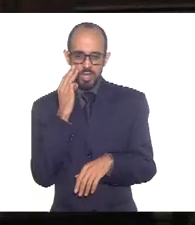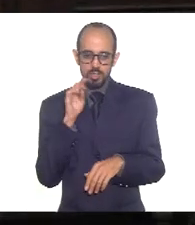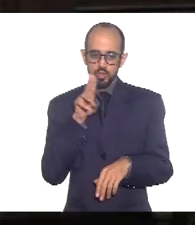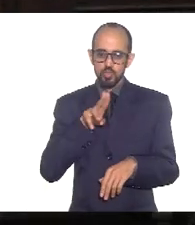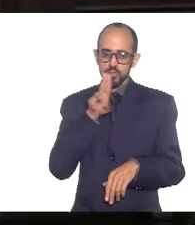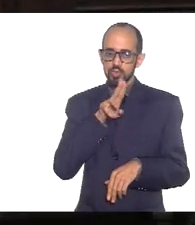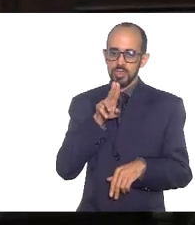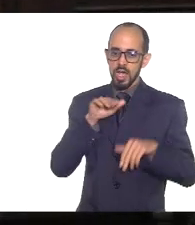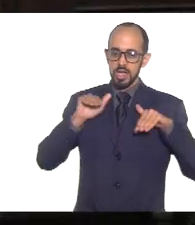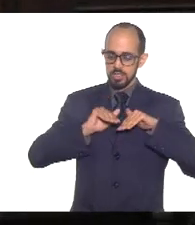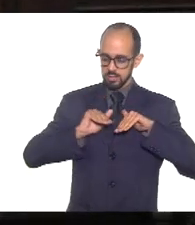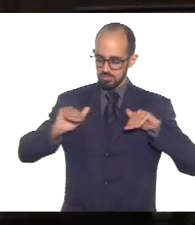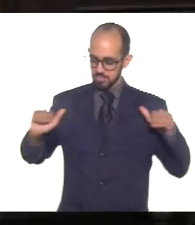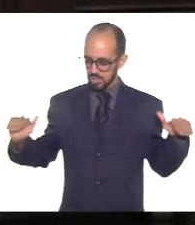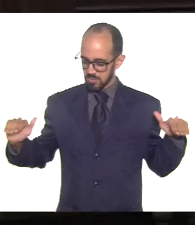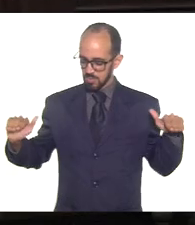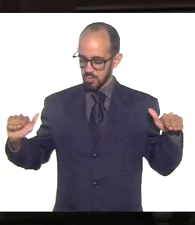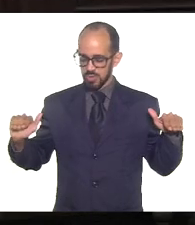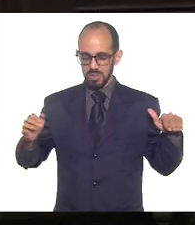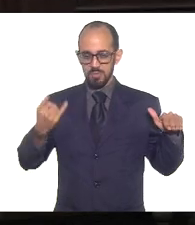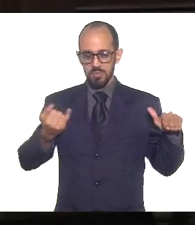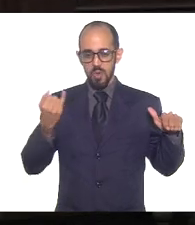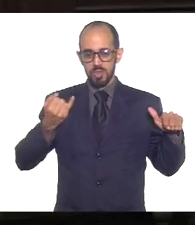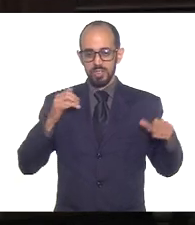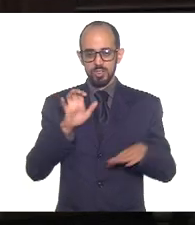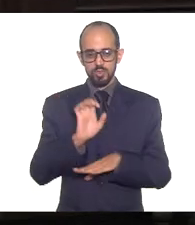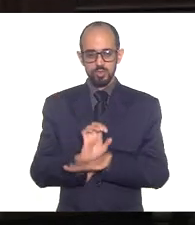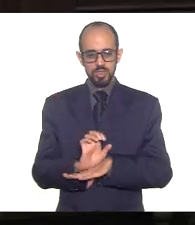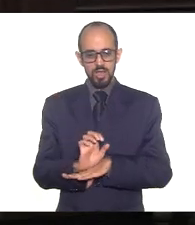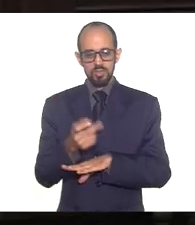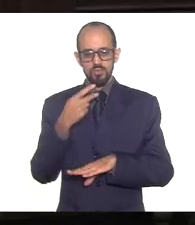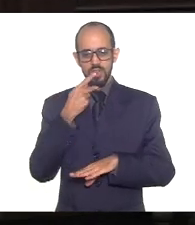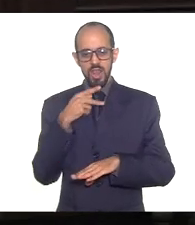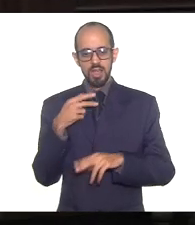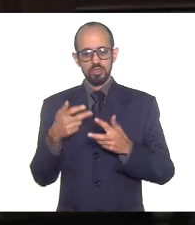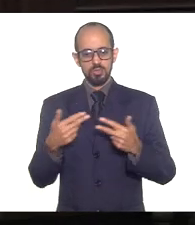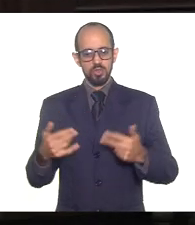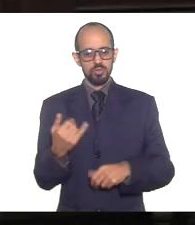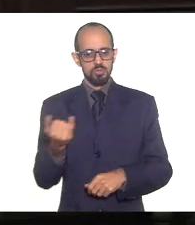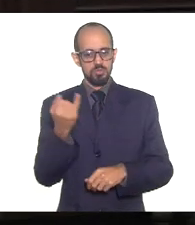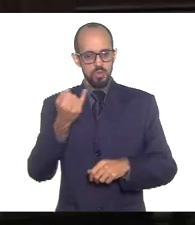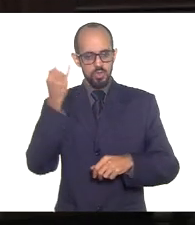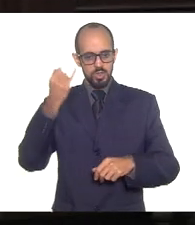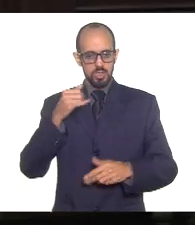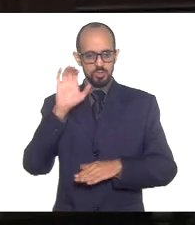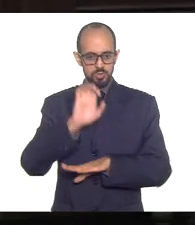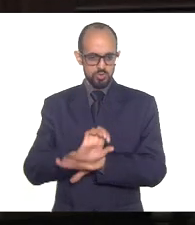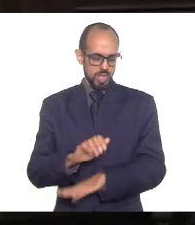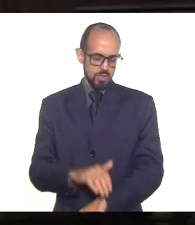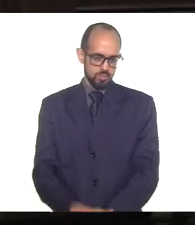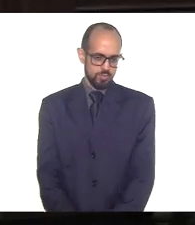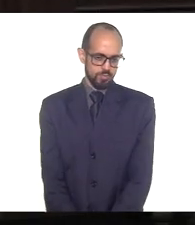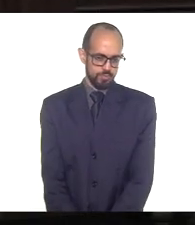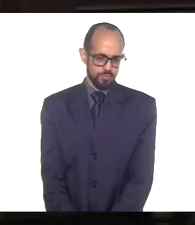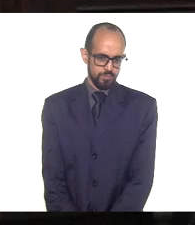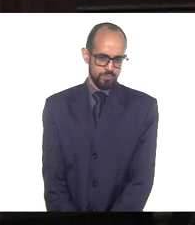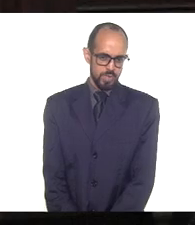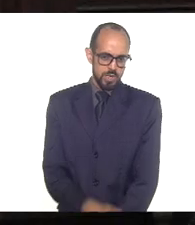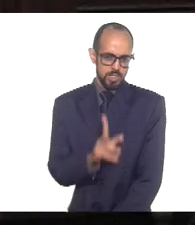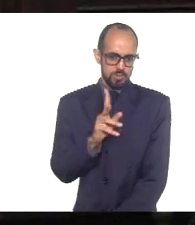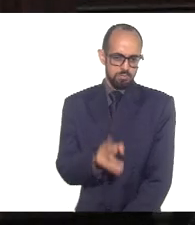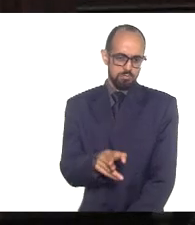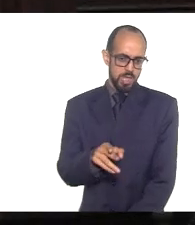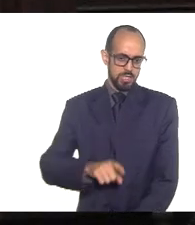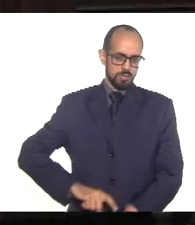tão importante para o nosso estado e tratar de um assunto tão importante para o nosso estado e é nessa